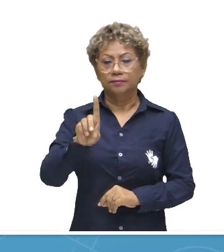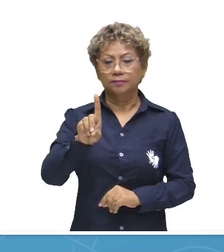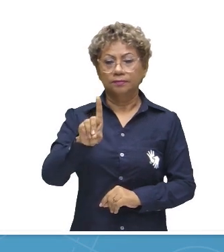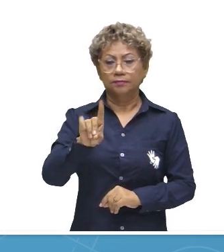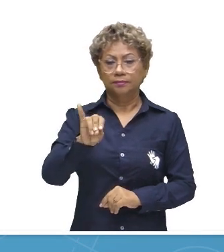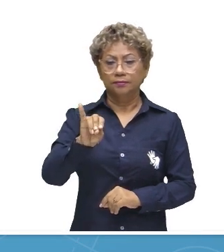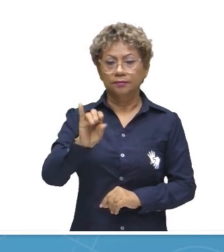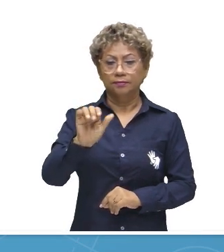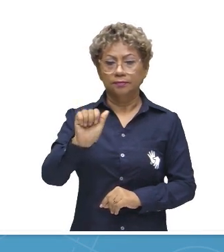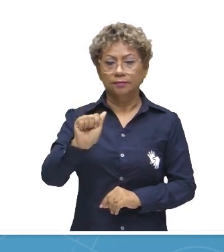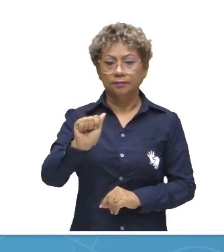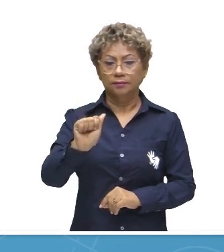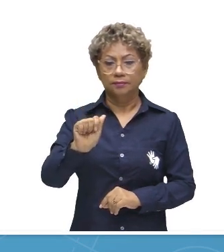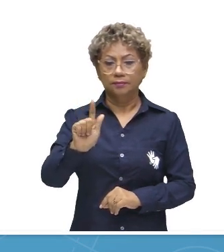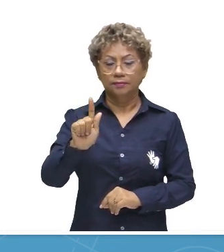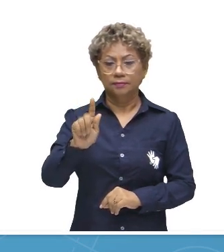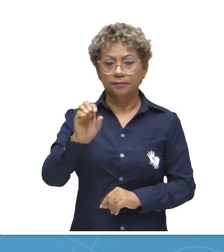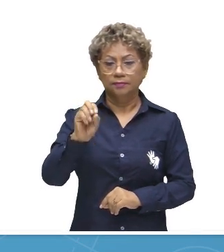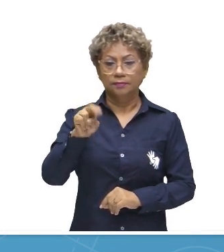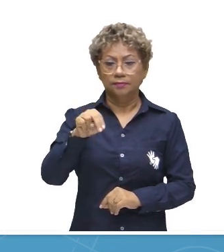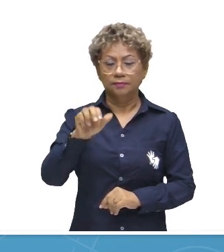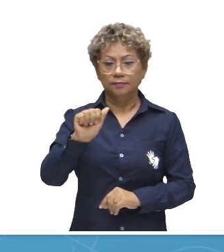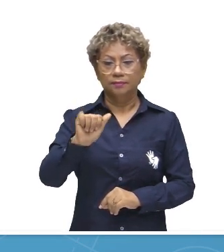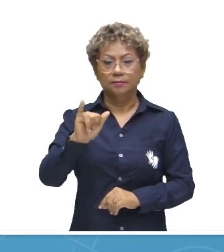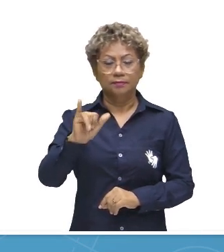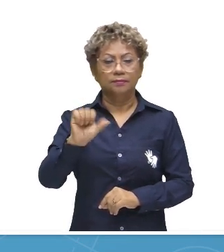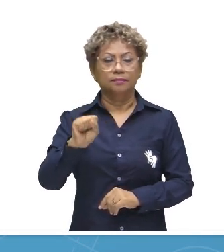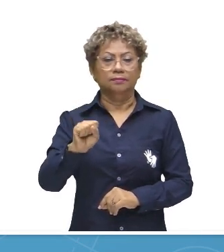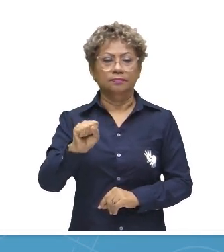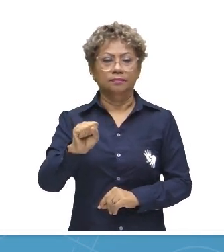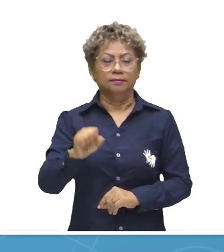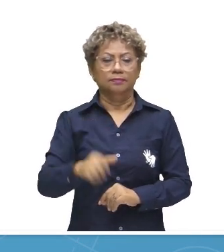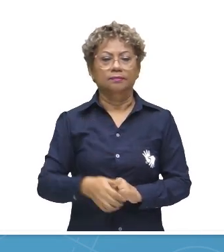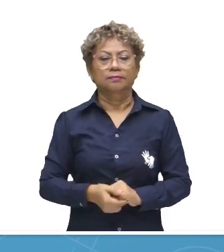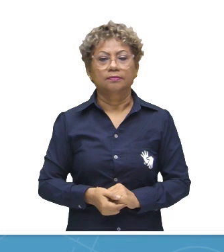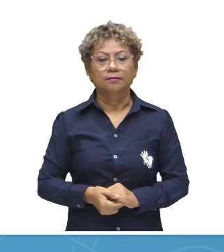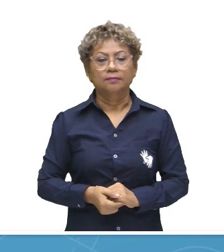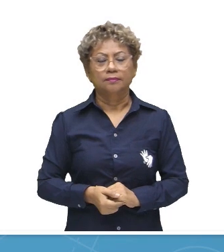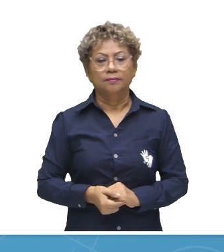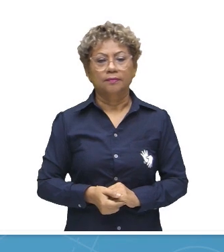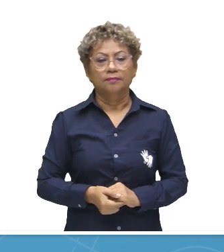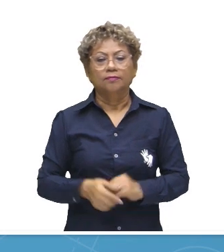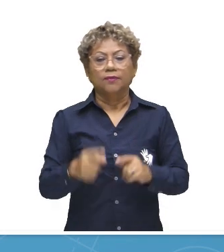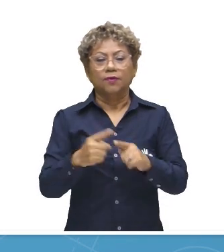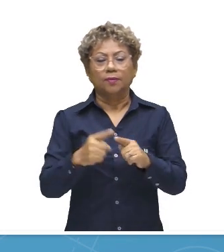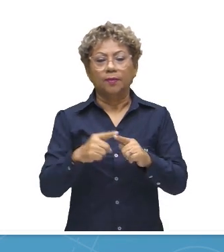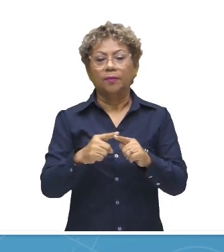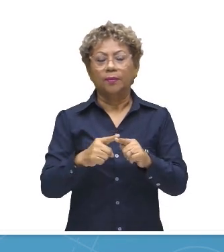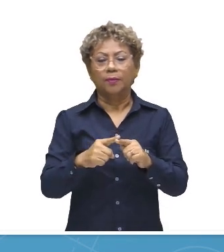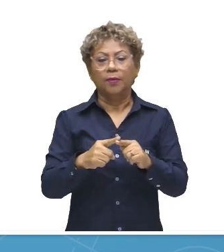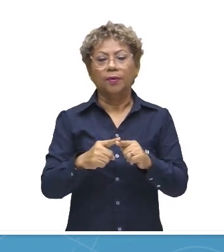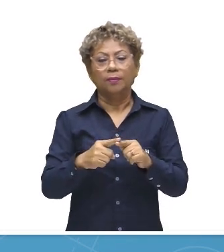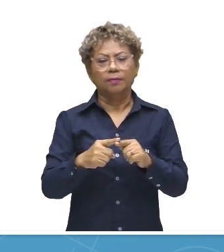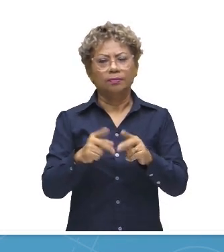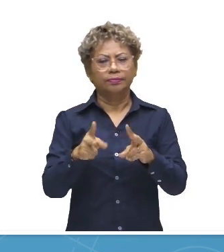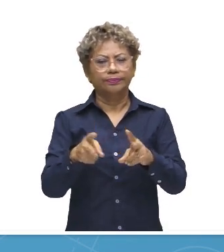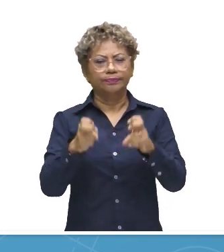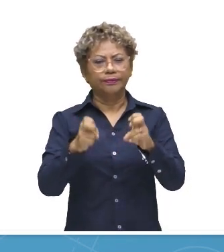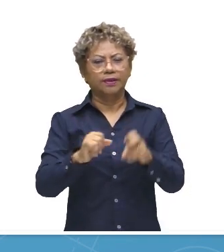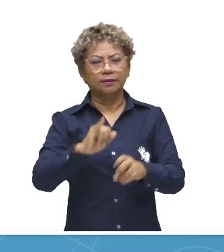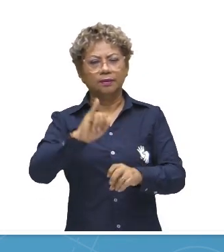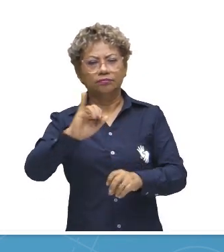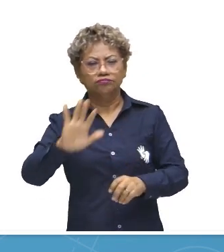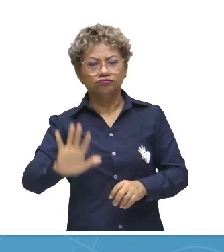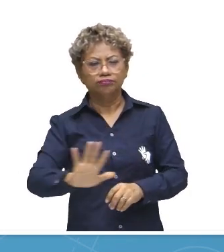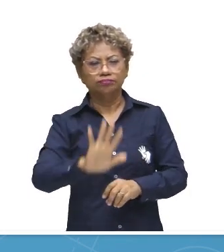segmentos aqui. Então, observe que a diagonal, não existe uma diagonal que saia de um segmento, né, de um vértice para o outro